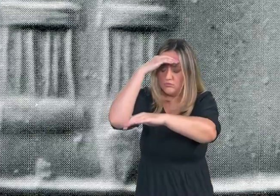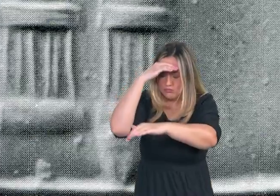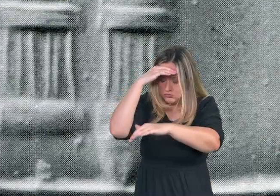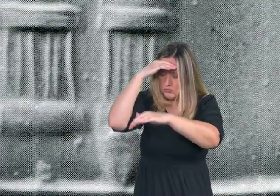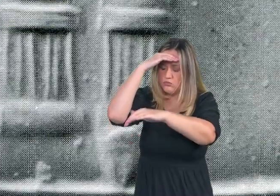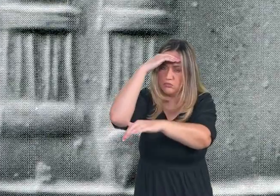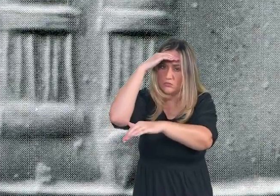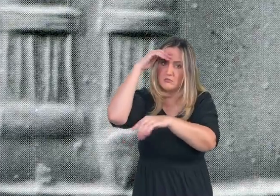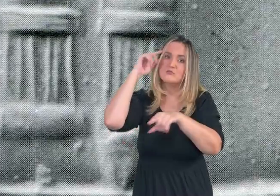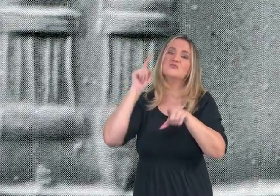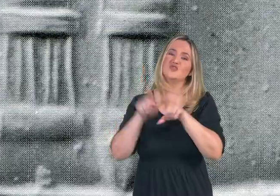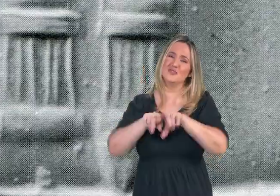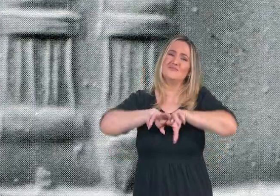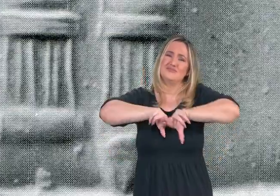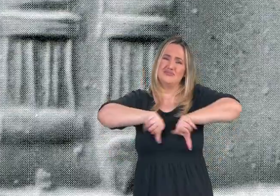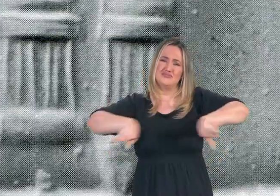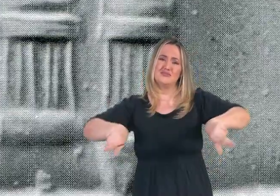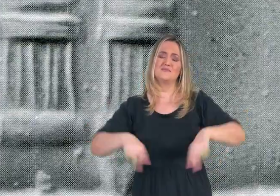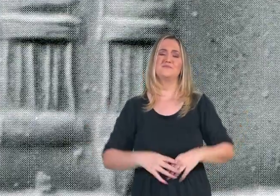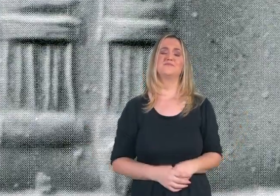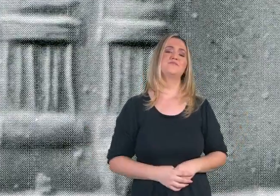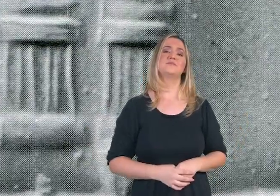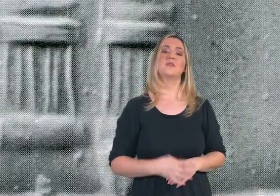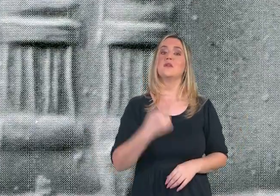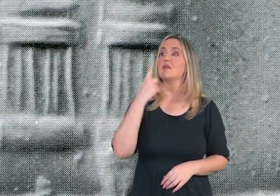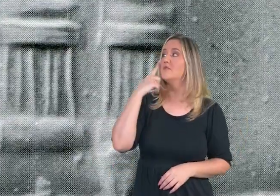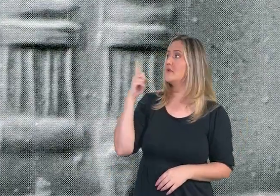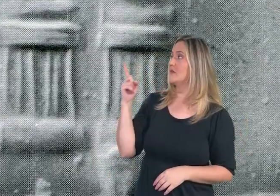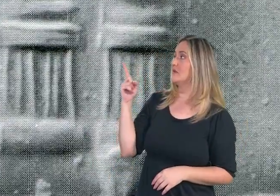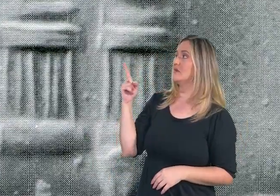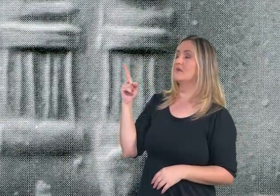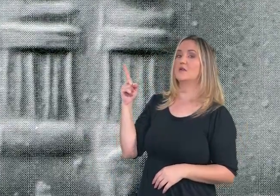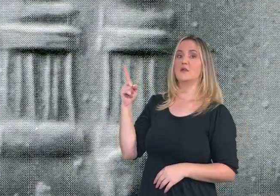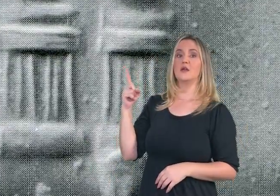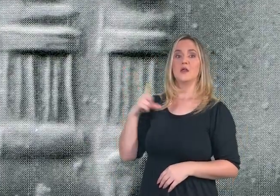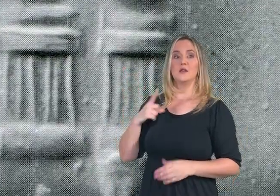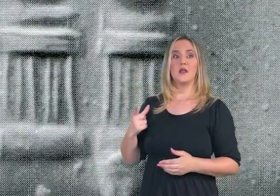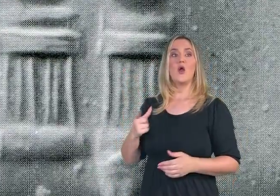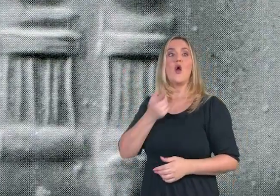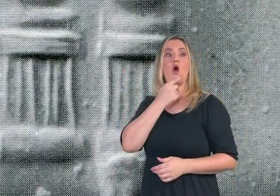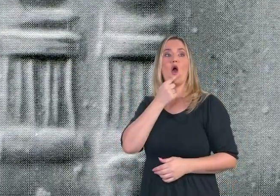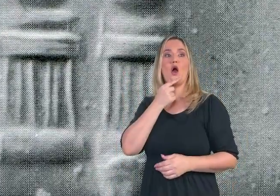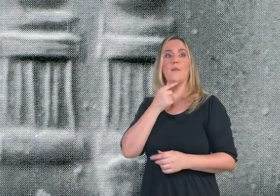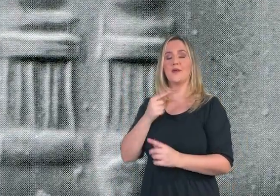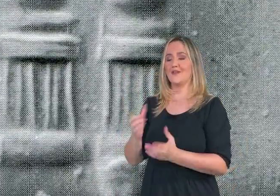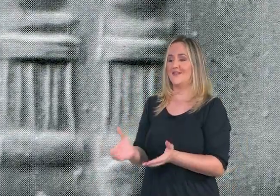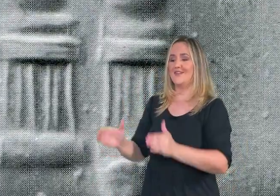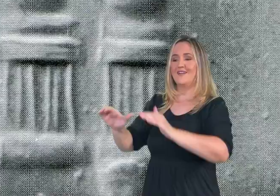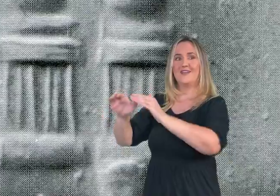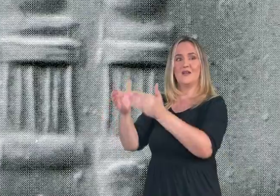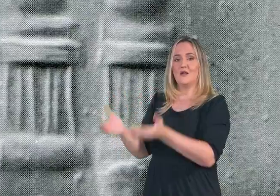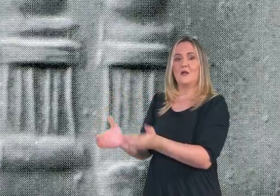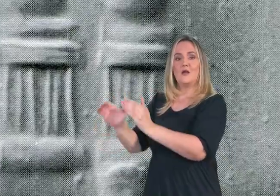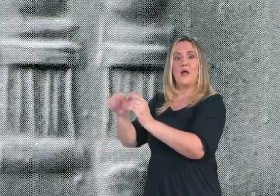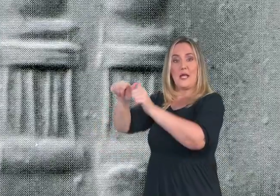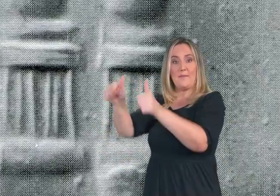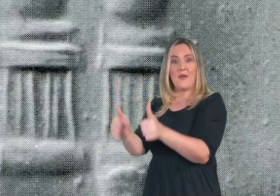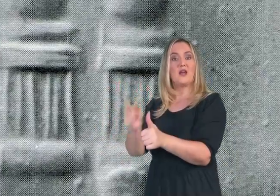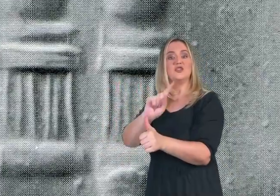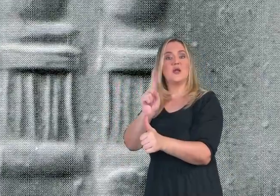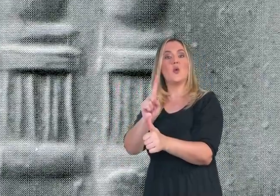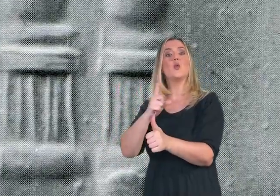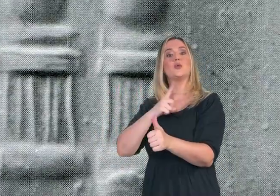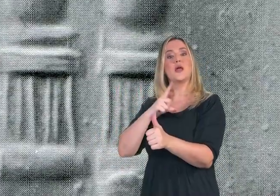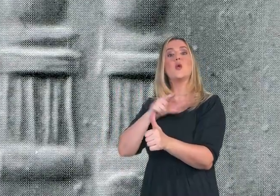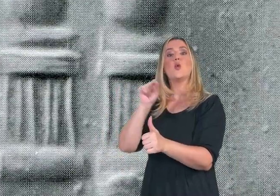apropriados. Esse antigo cilindro da Babilônia mostra um sábio caldeu adorando não a imagem dos deuses, mas